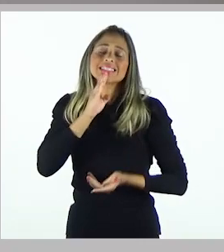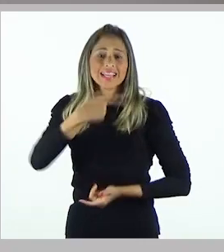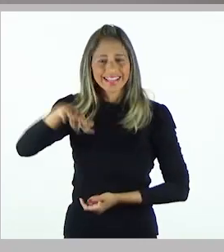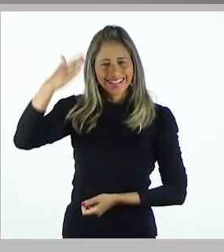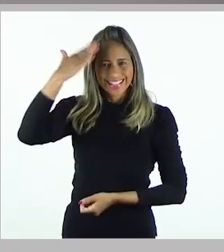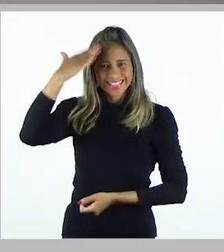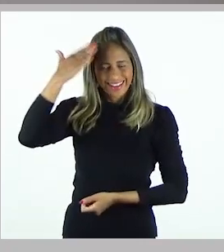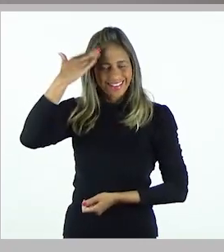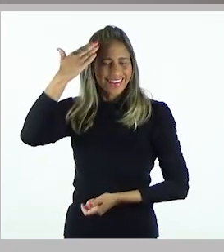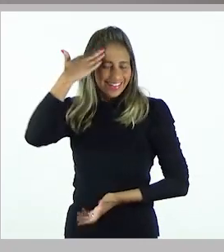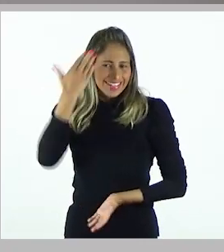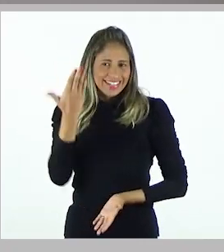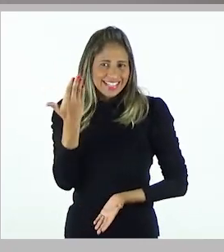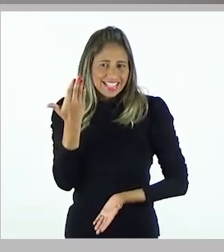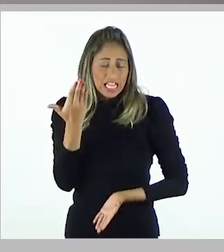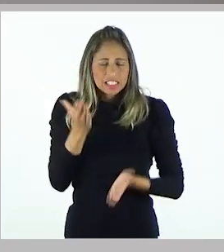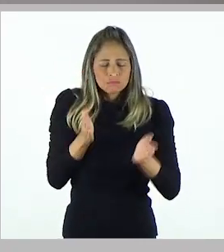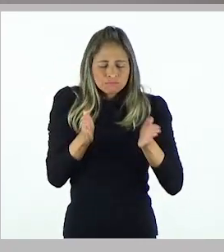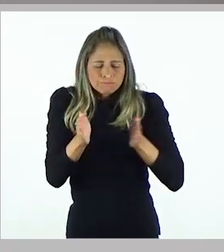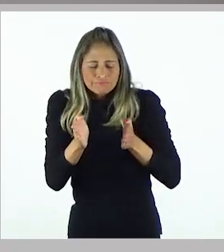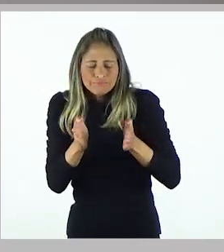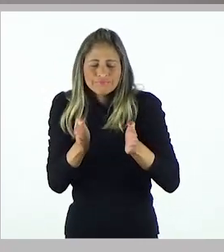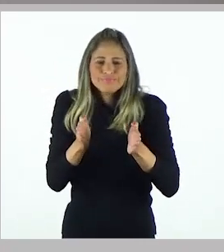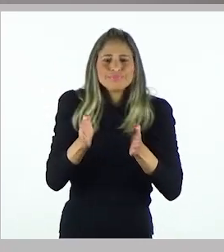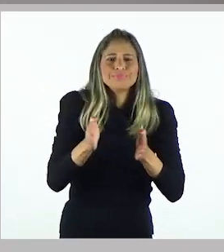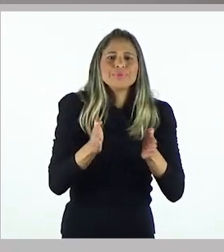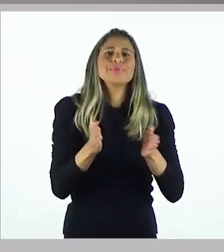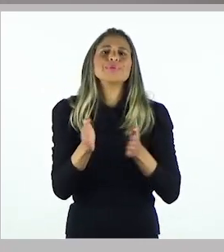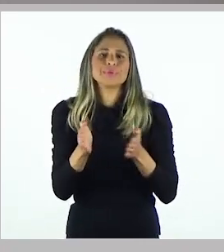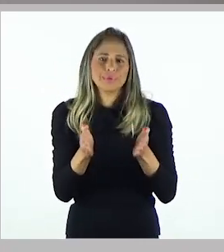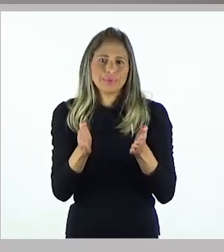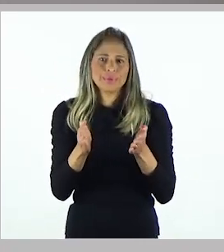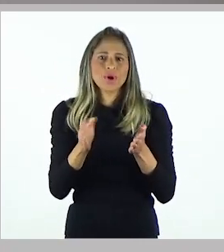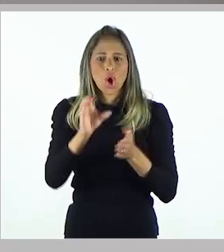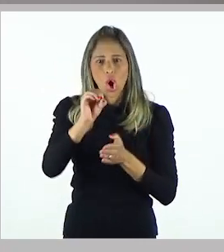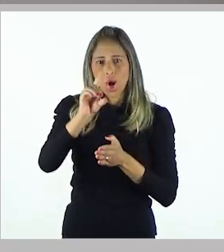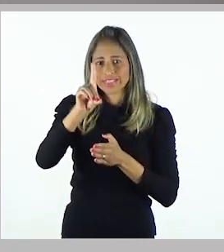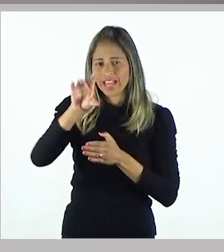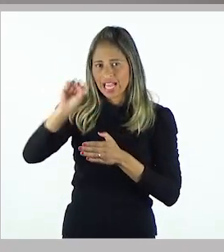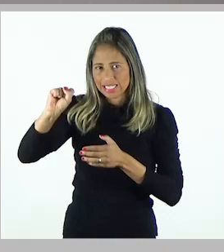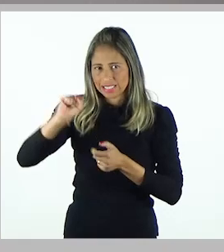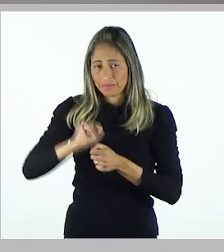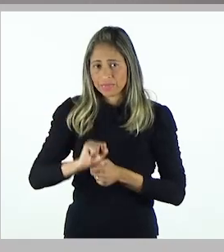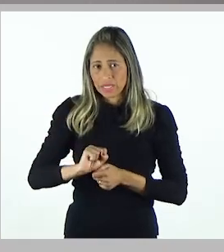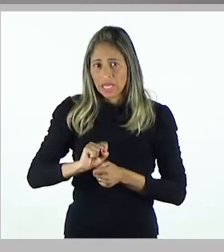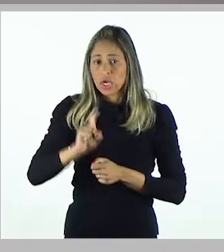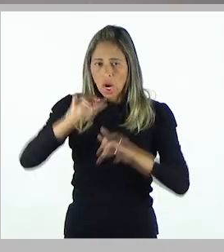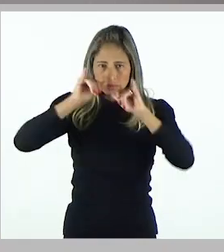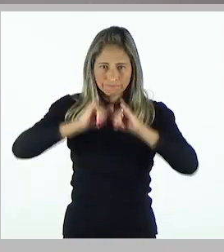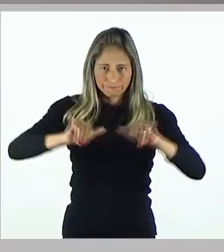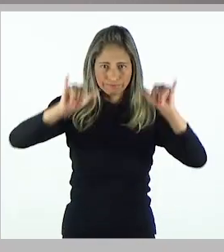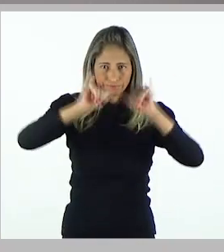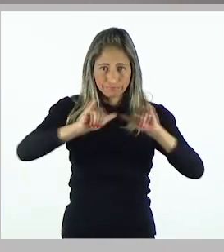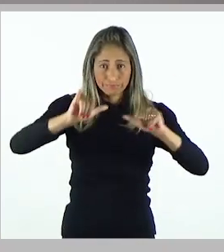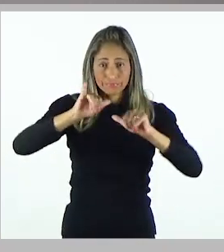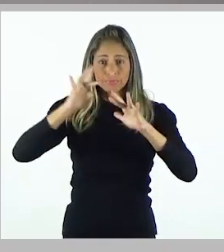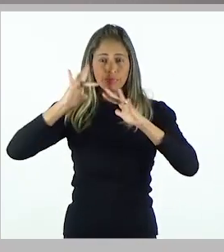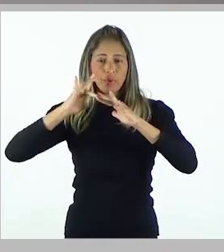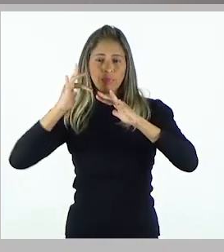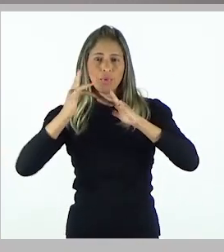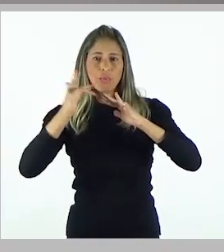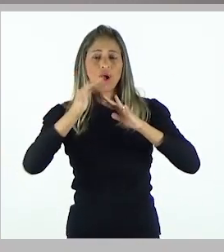e de entender e de se mover na direção dos ODS. Estaremos divulgando pelas